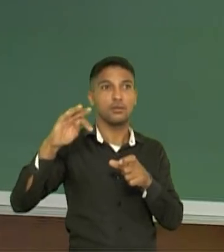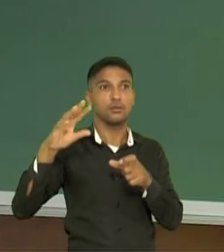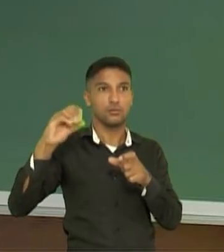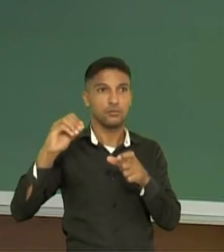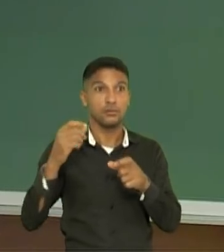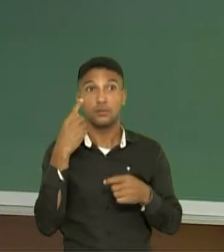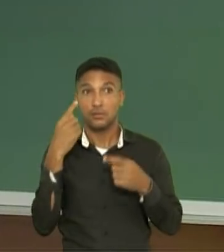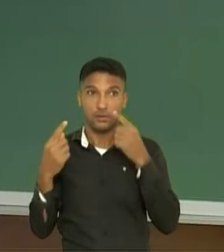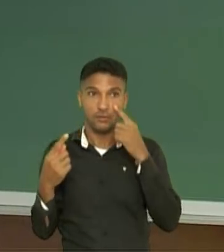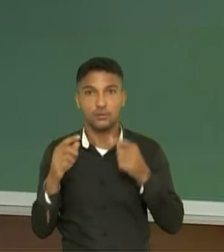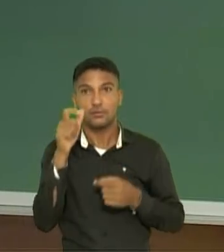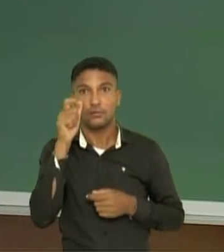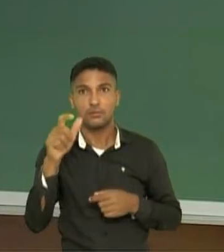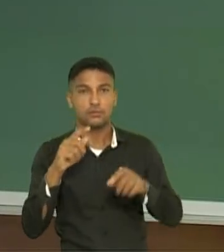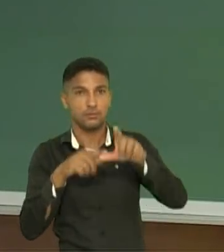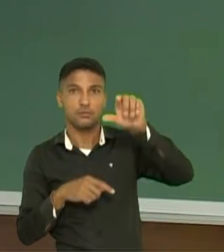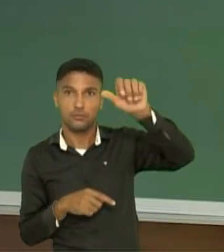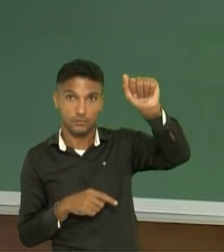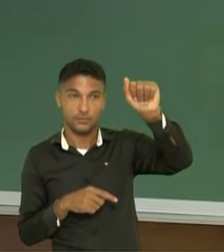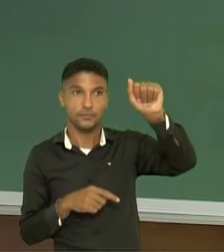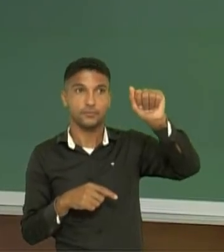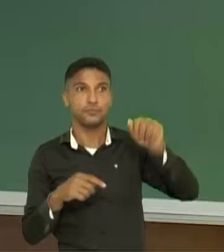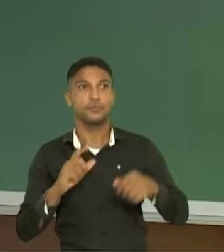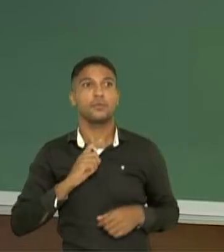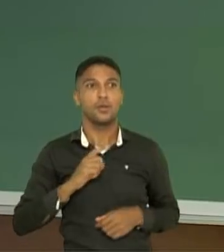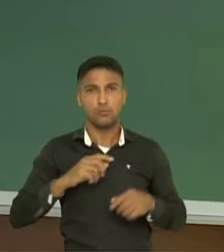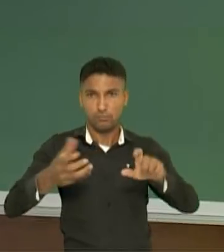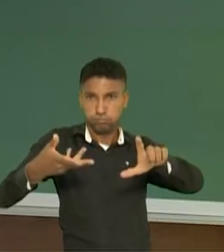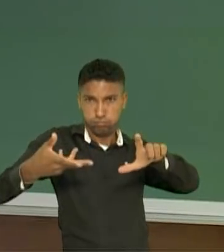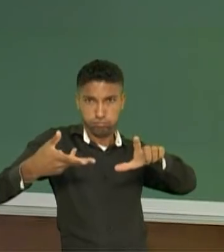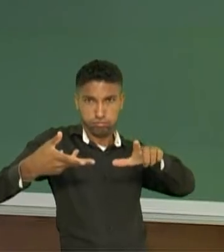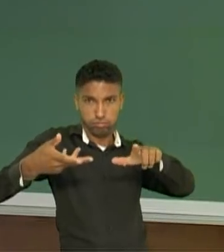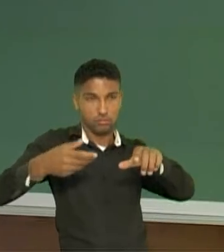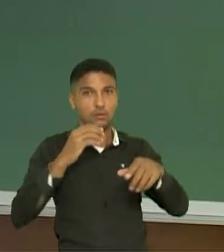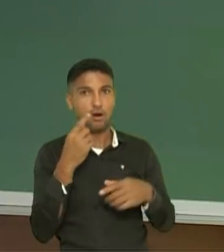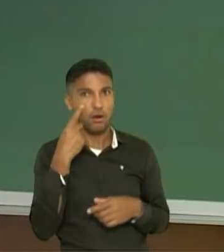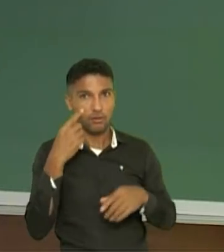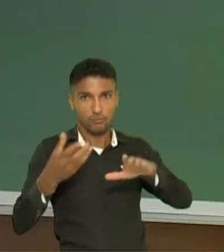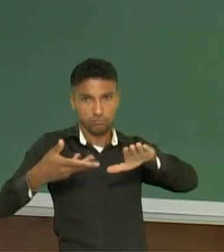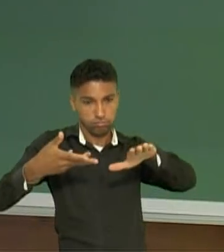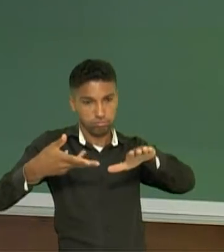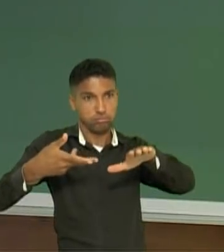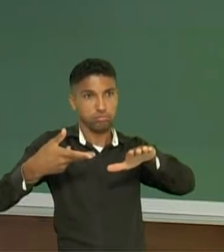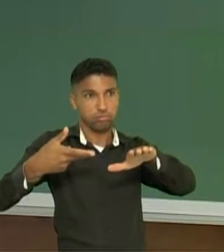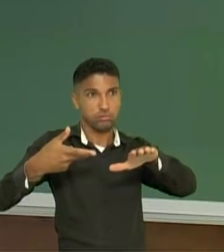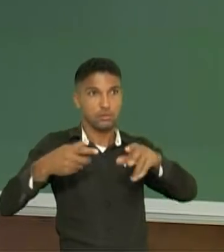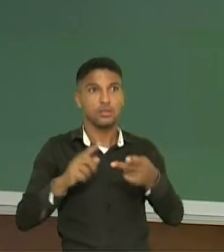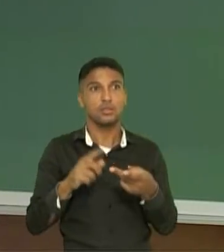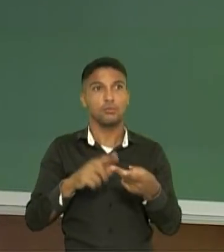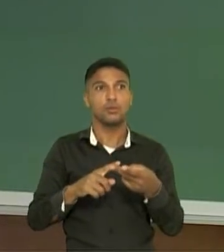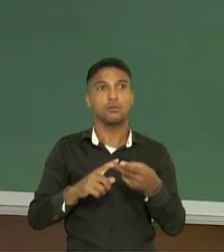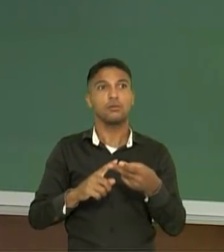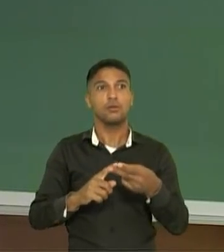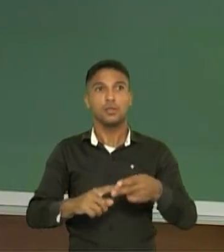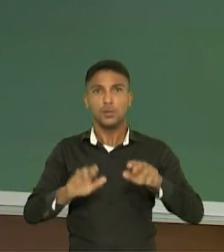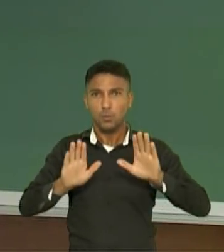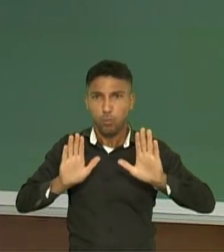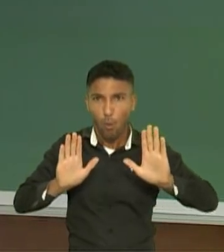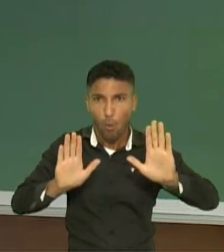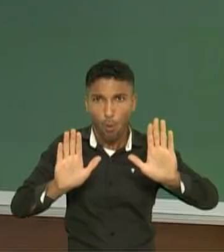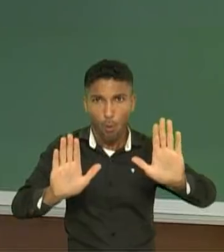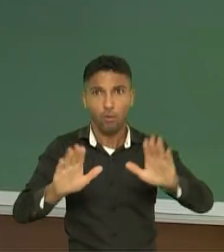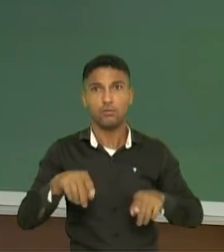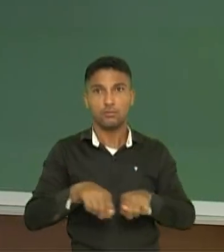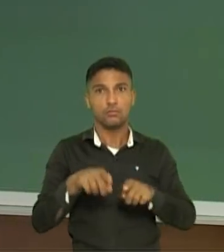aceleração, velocidade, força, impulso e empuxo são todas grandezas vetoriais. O que excluiu essa questão foi o trabalho, que é